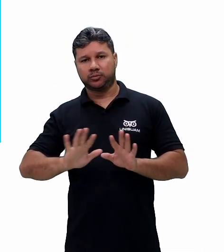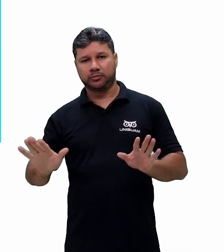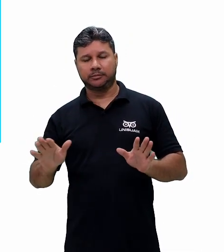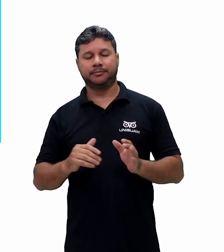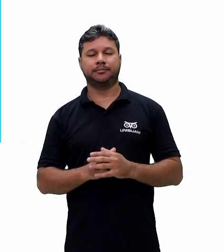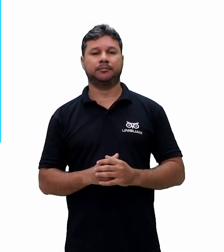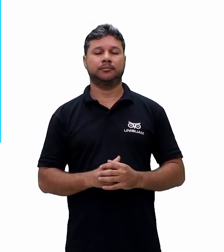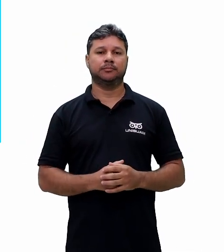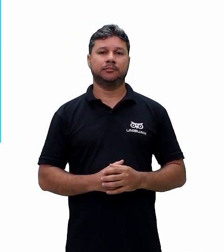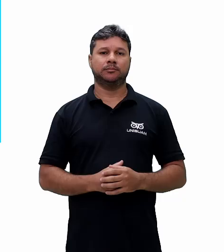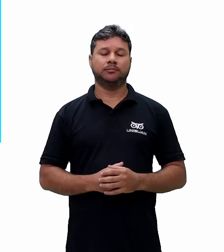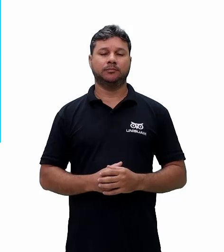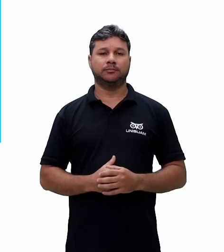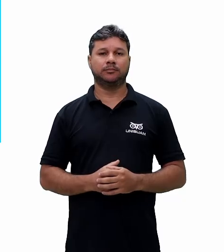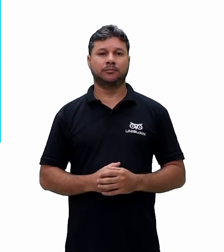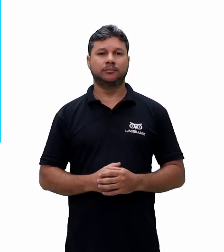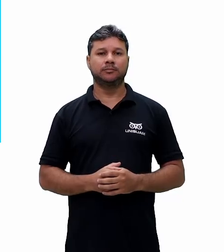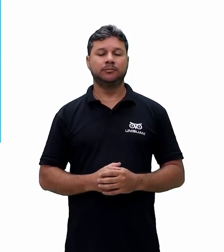em animais.